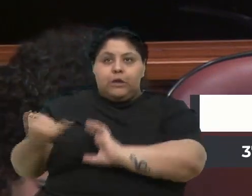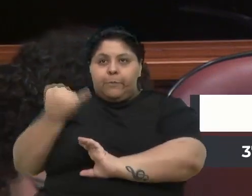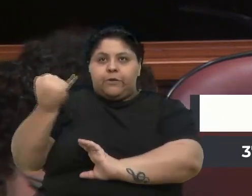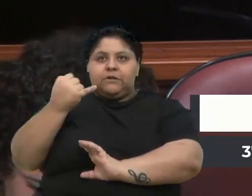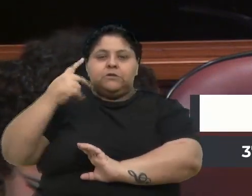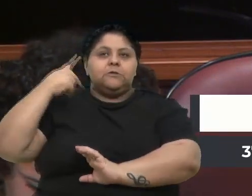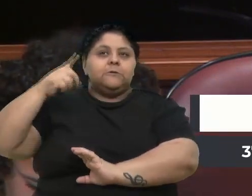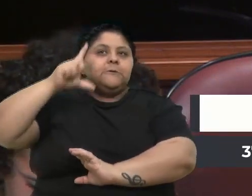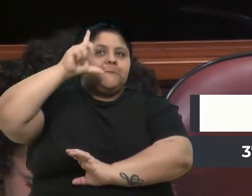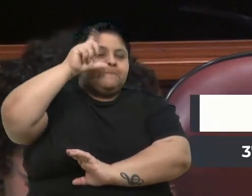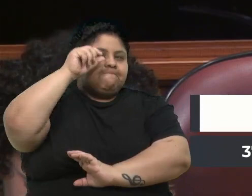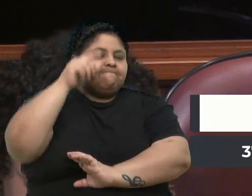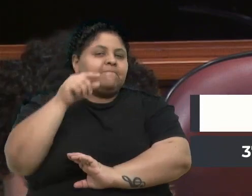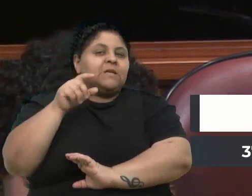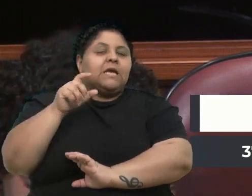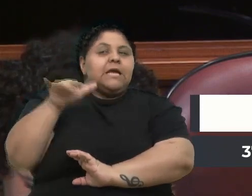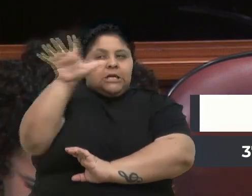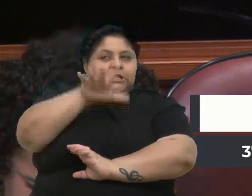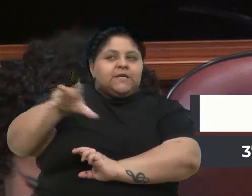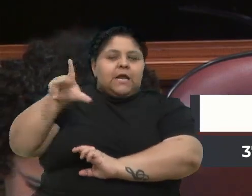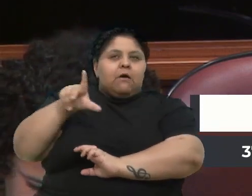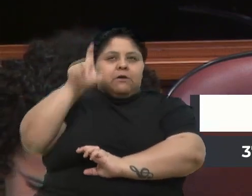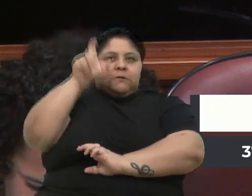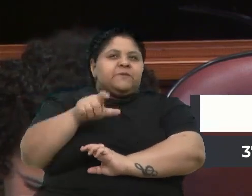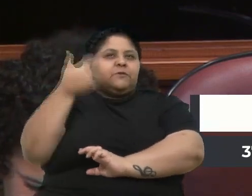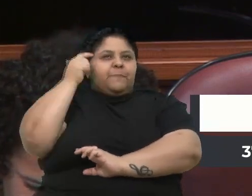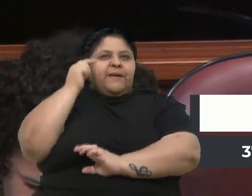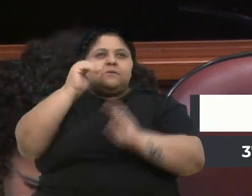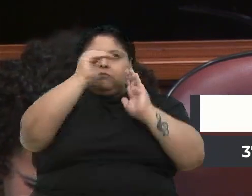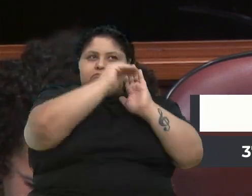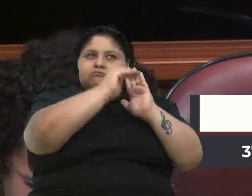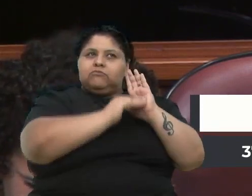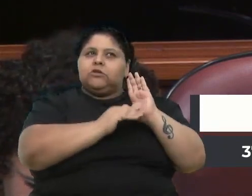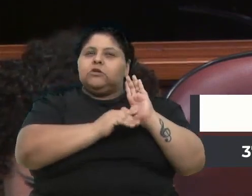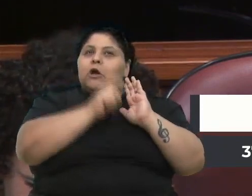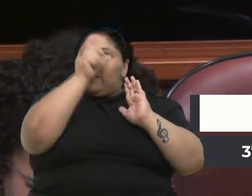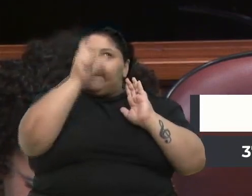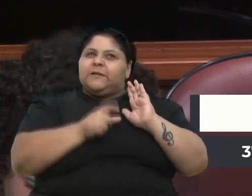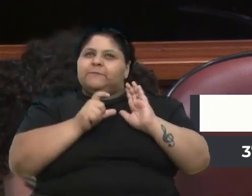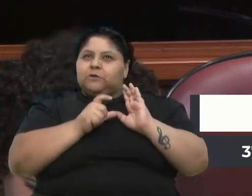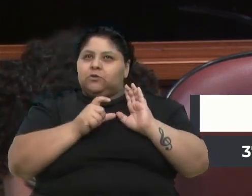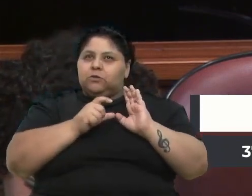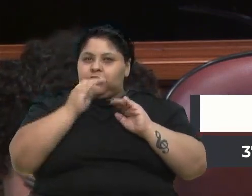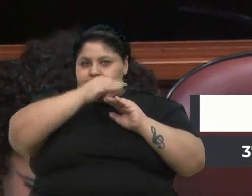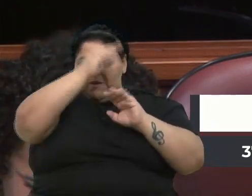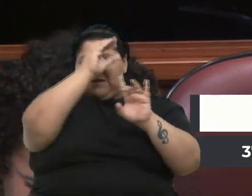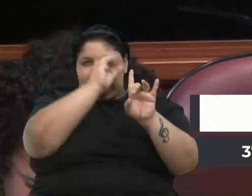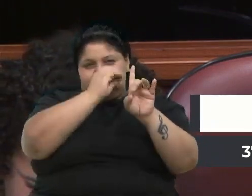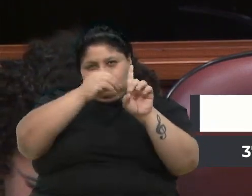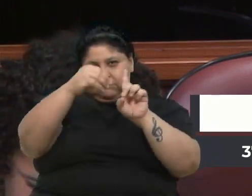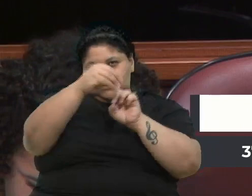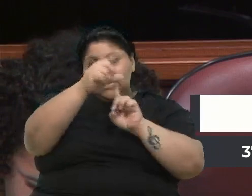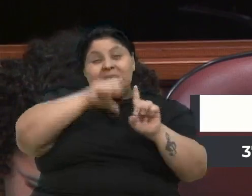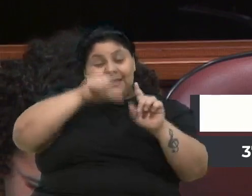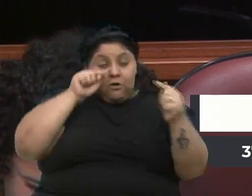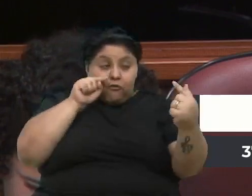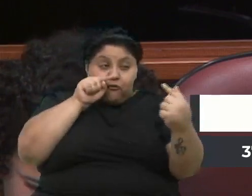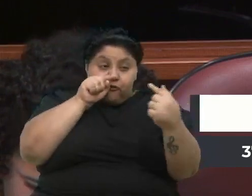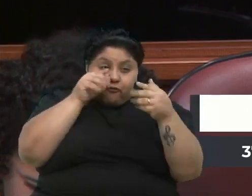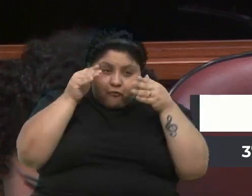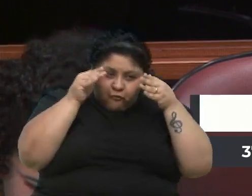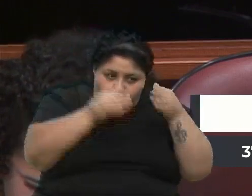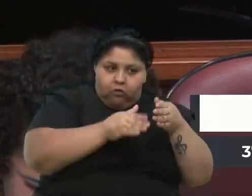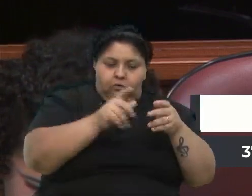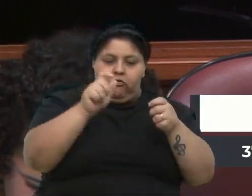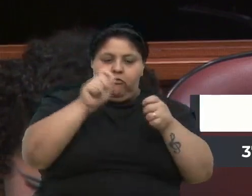em geral as pessoas pensam nesses programas para as pessoas de menor renda. E tem o foco, né? Fazer a horta